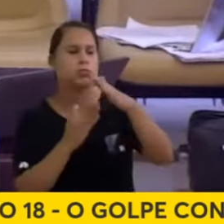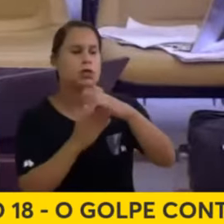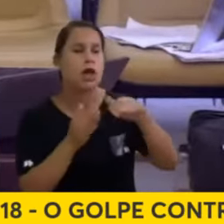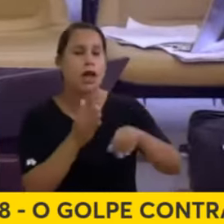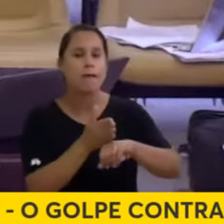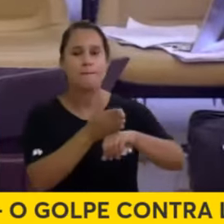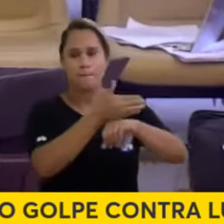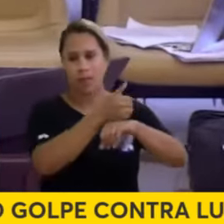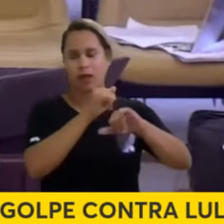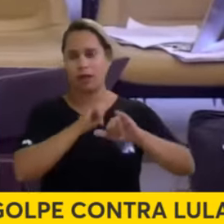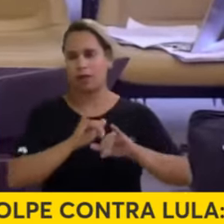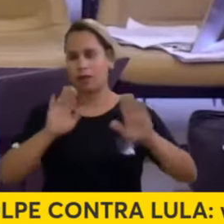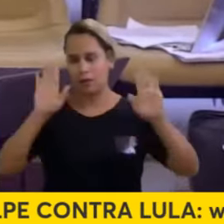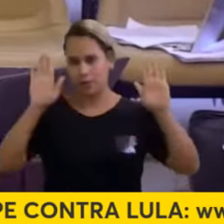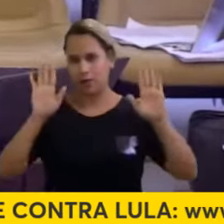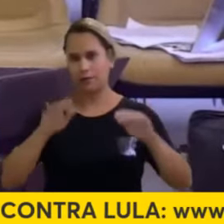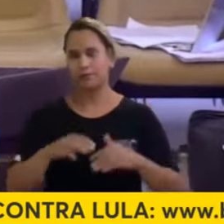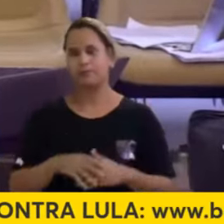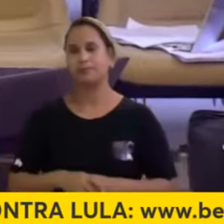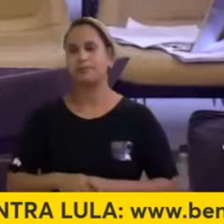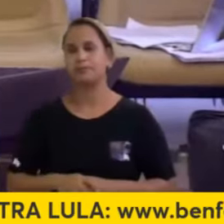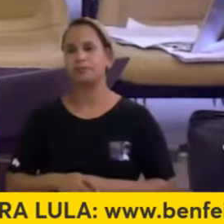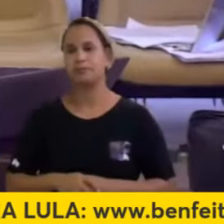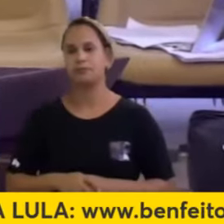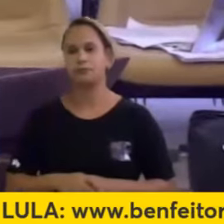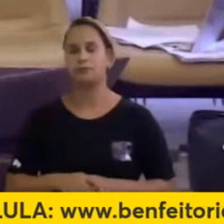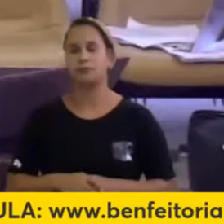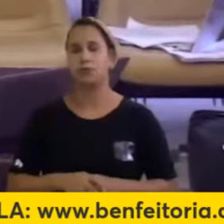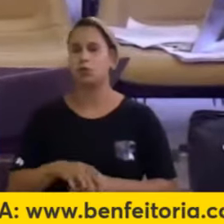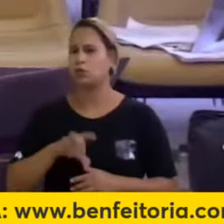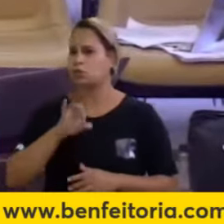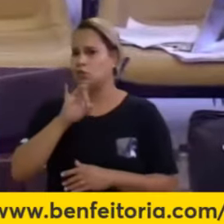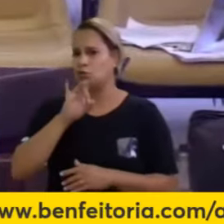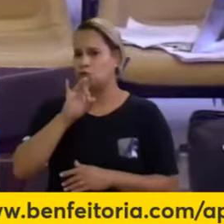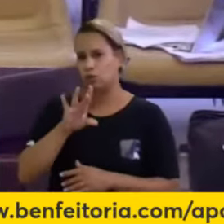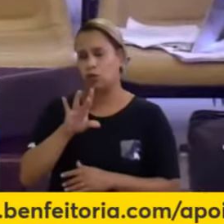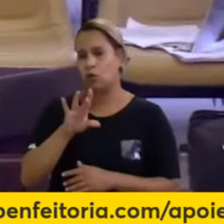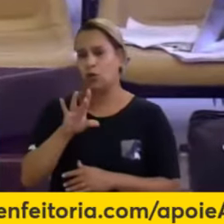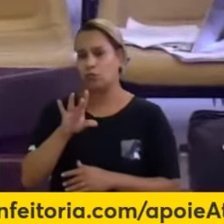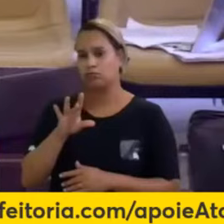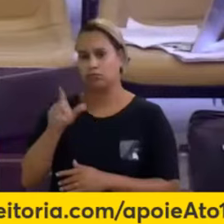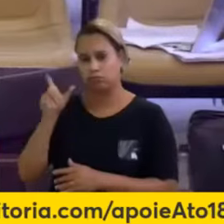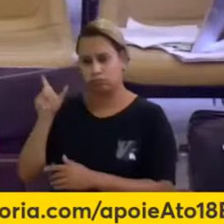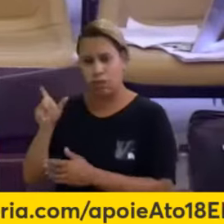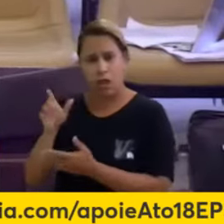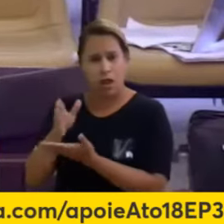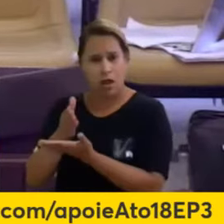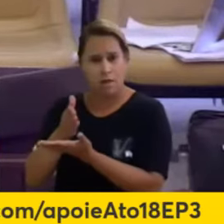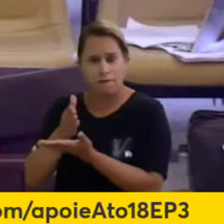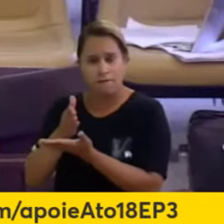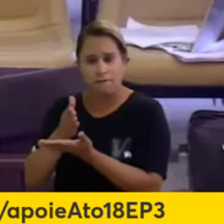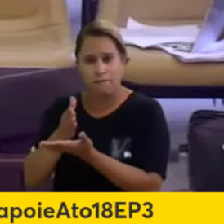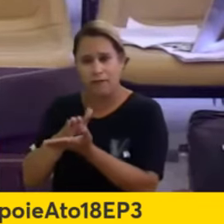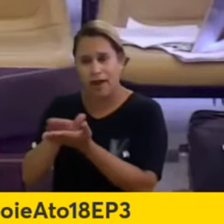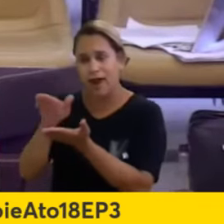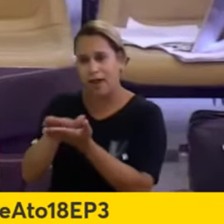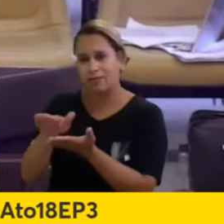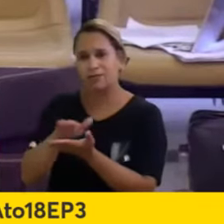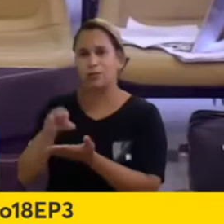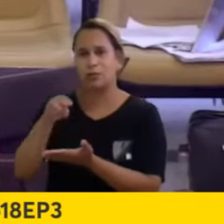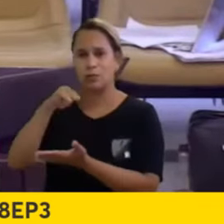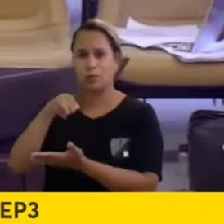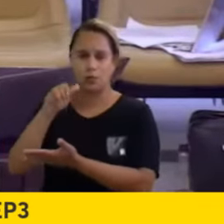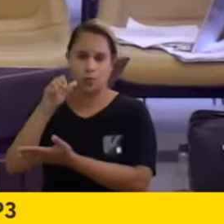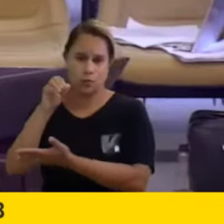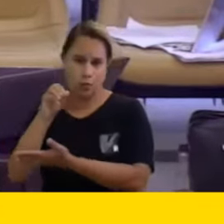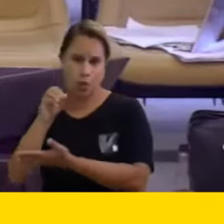precedente 924 do TSE E aí ele e só ele fala de gastos módicos agora o que que é gasto módico Dr fog